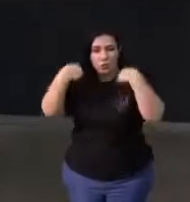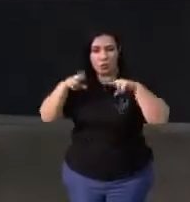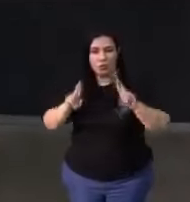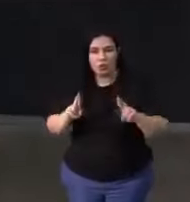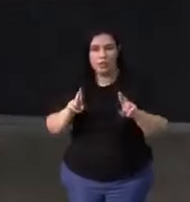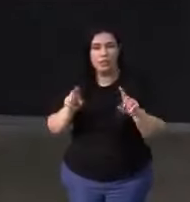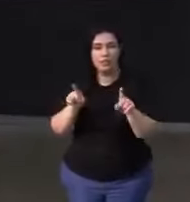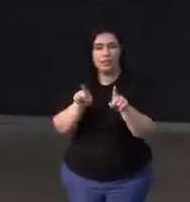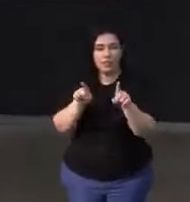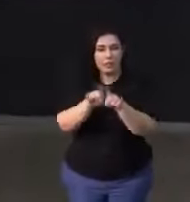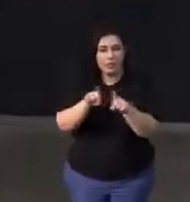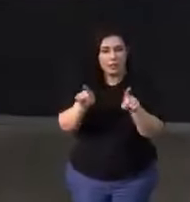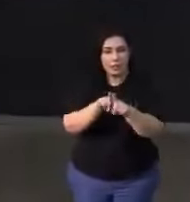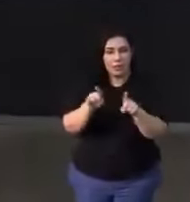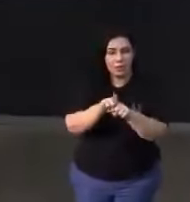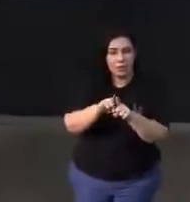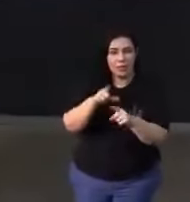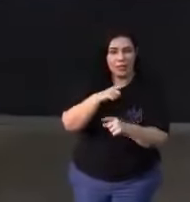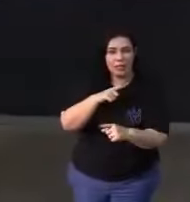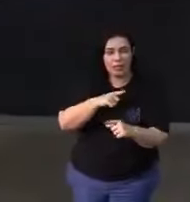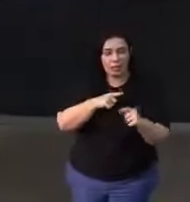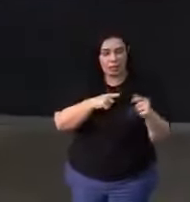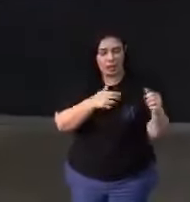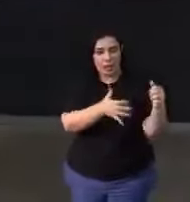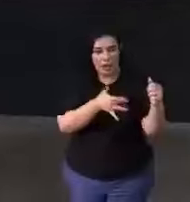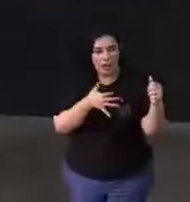foi tangedor de harpa,